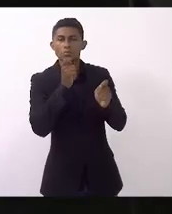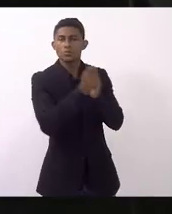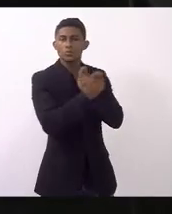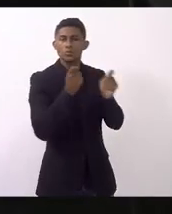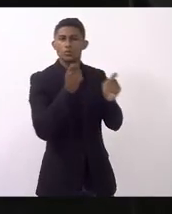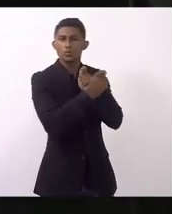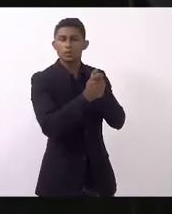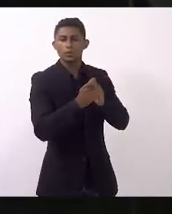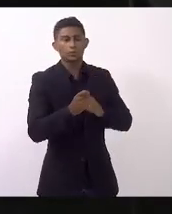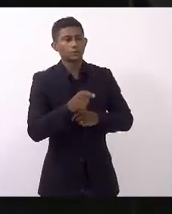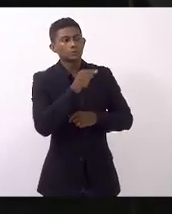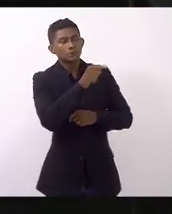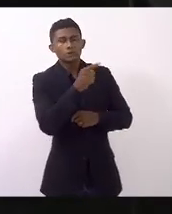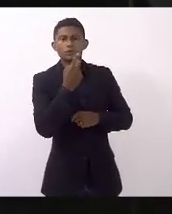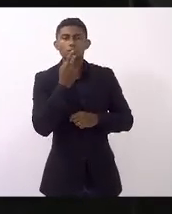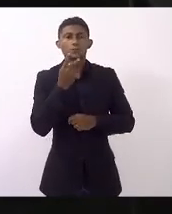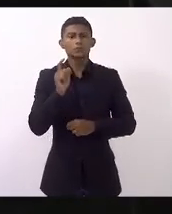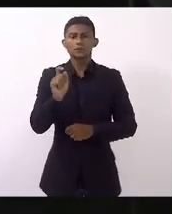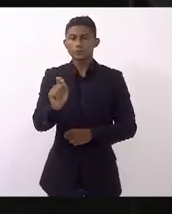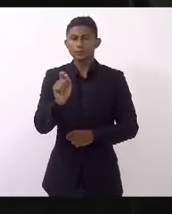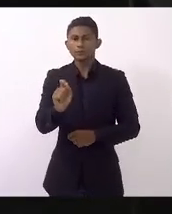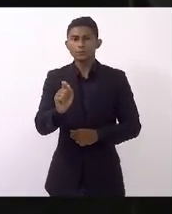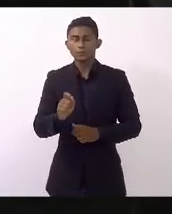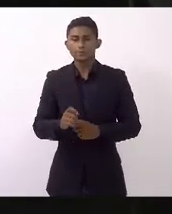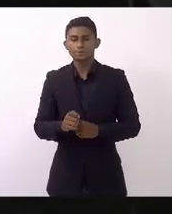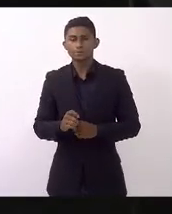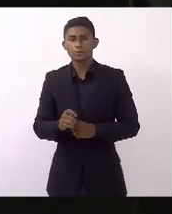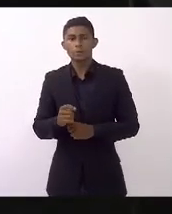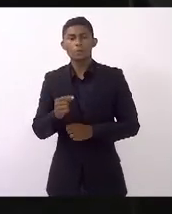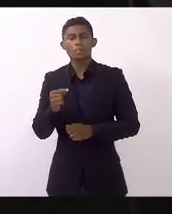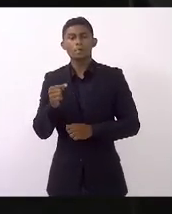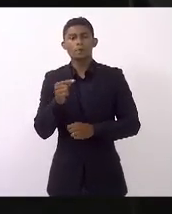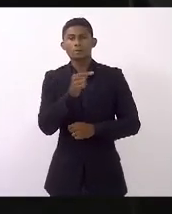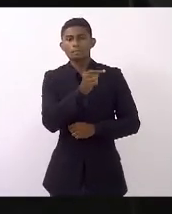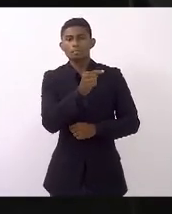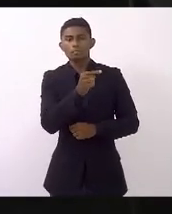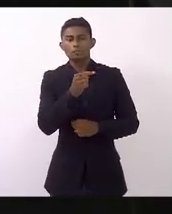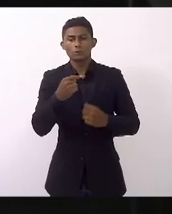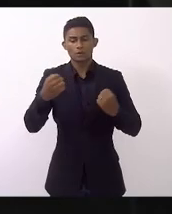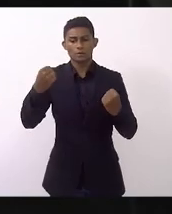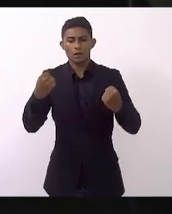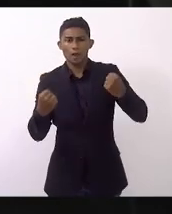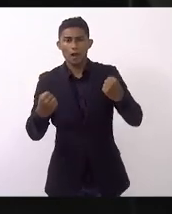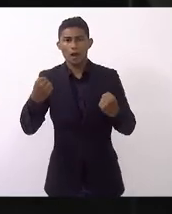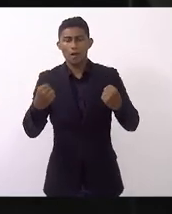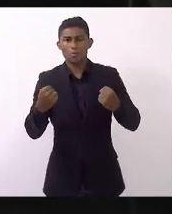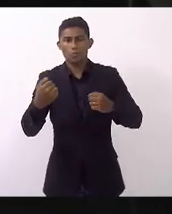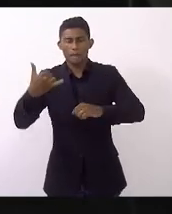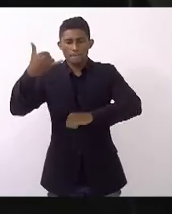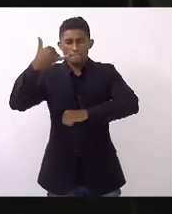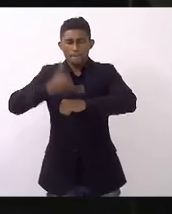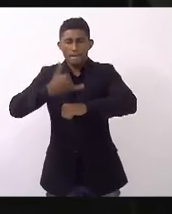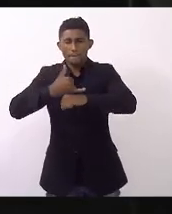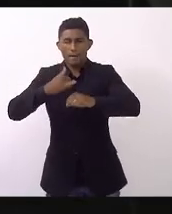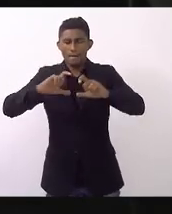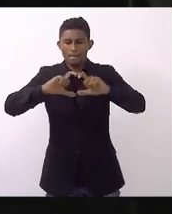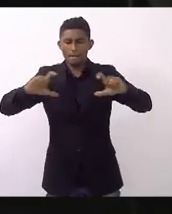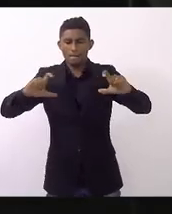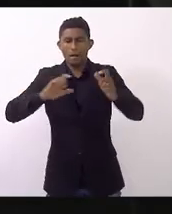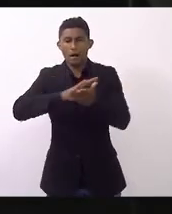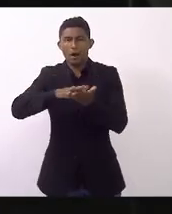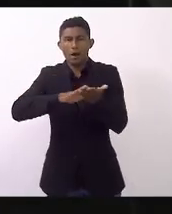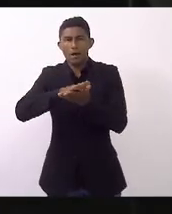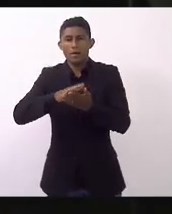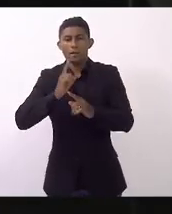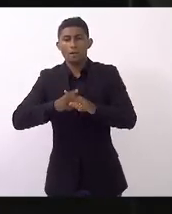vereador, dizia que estava andando com um veículo sem placa, porque o carro era